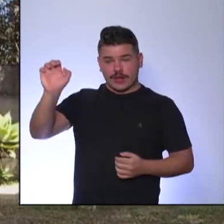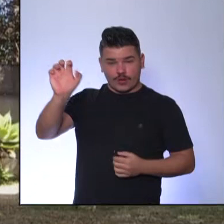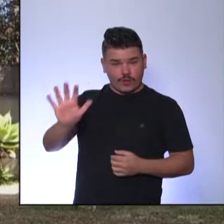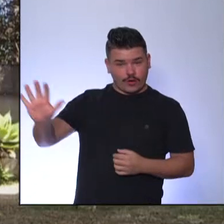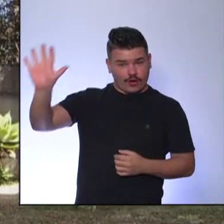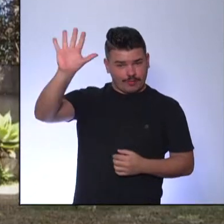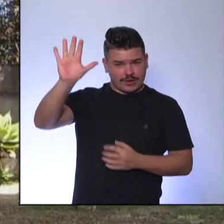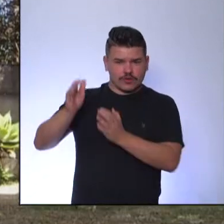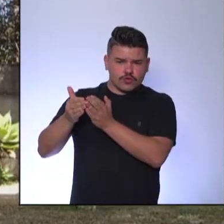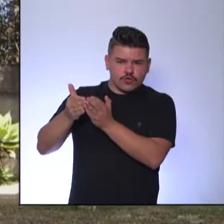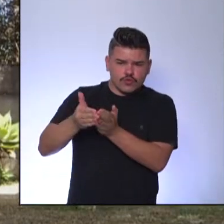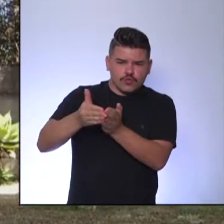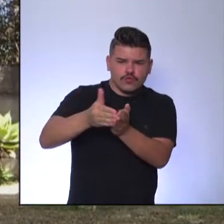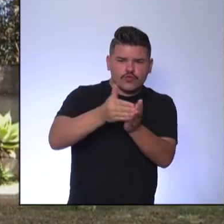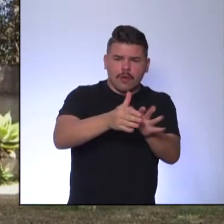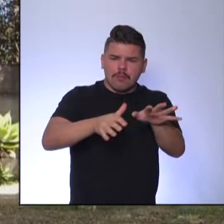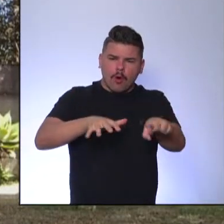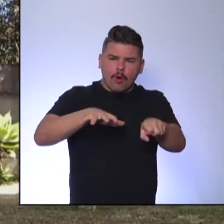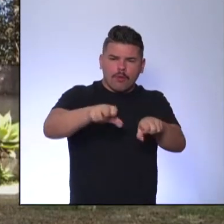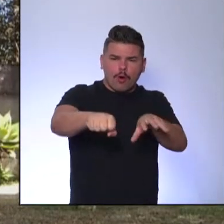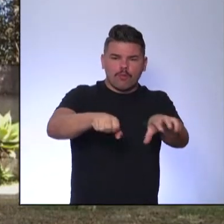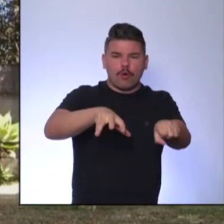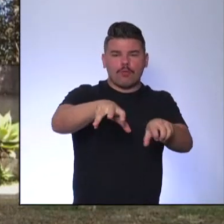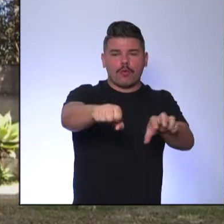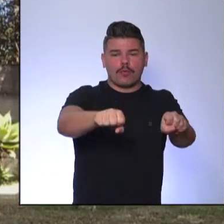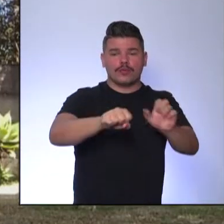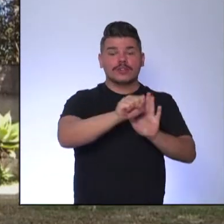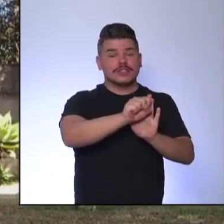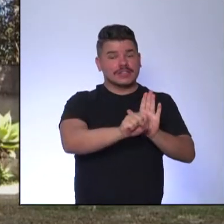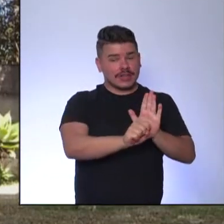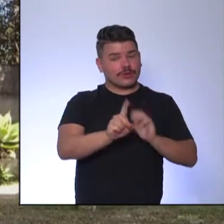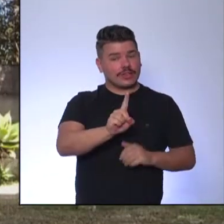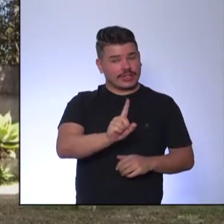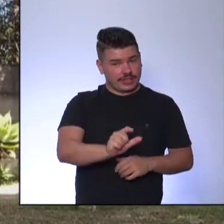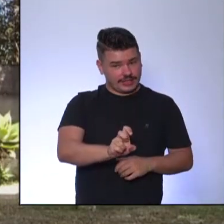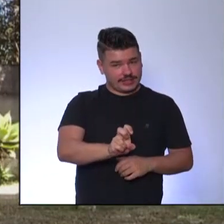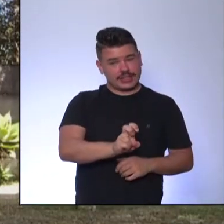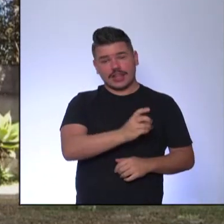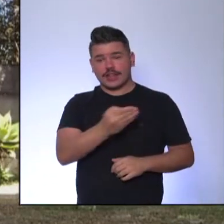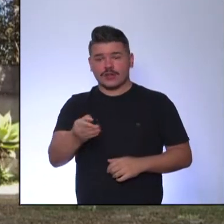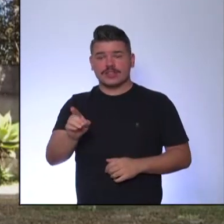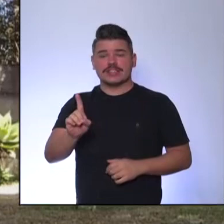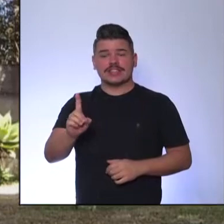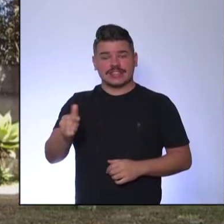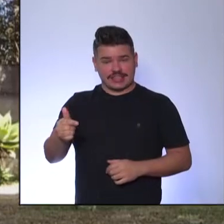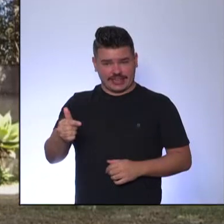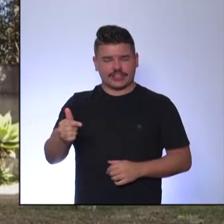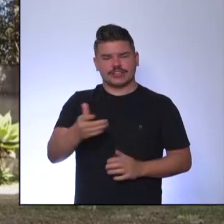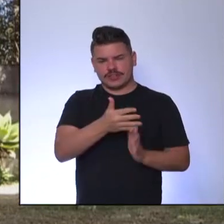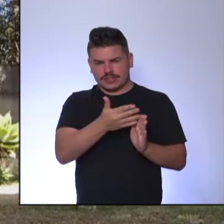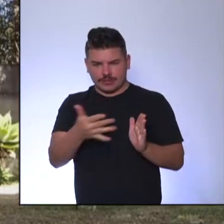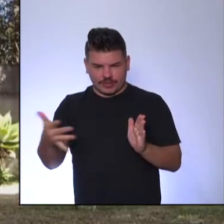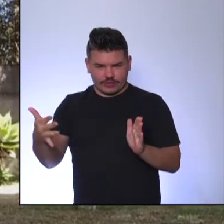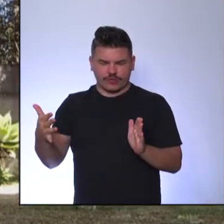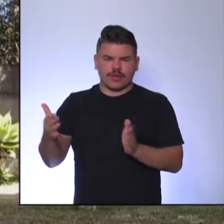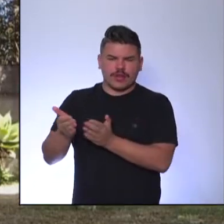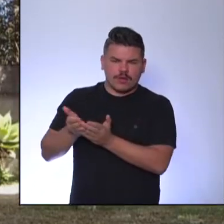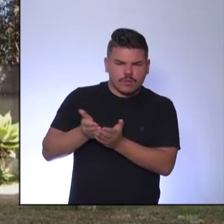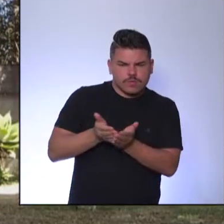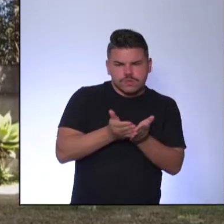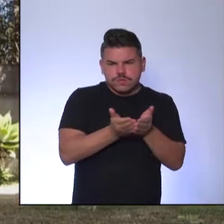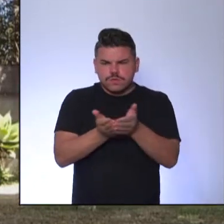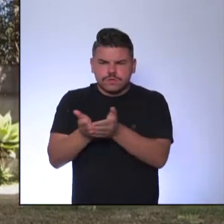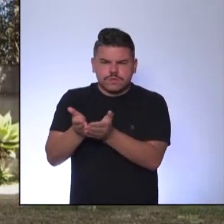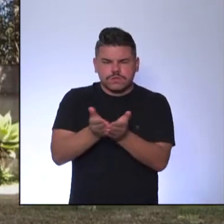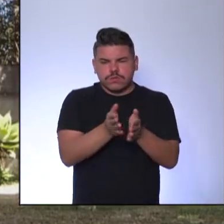Dos séculos XV ao XVII, navegantes europeus estabeleceram novas rotas de comércio com vários territórios,